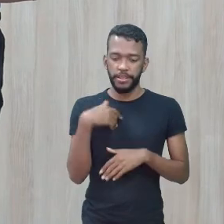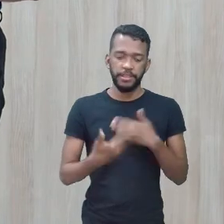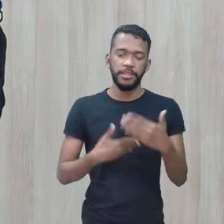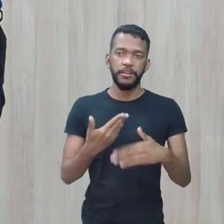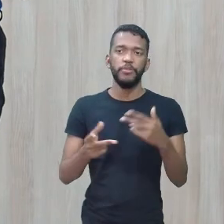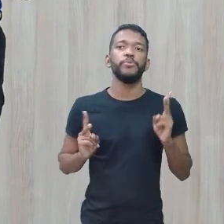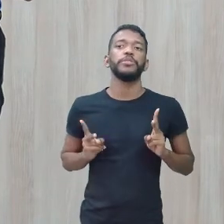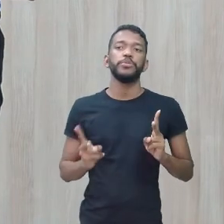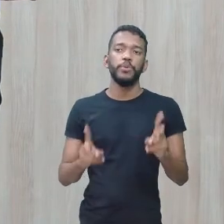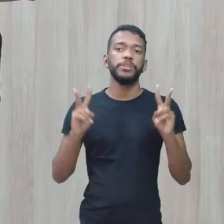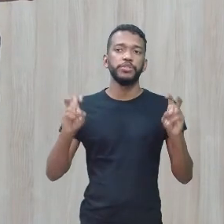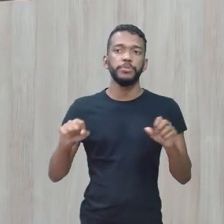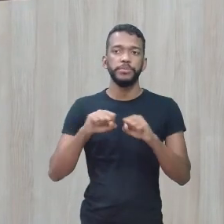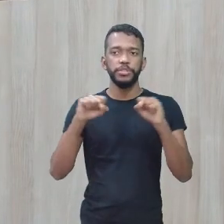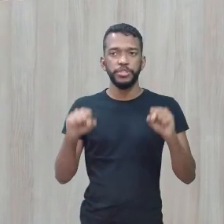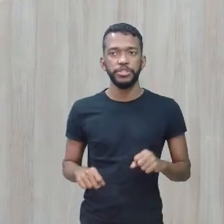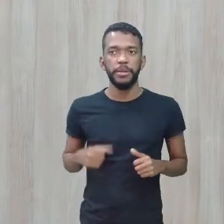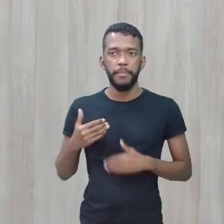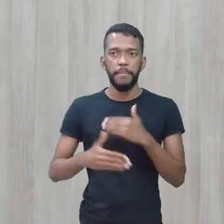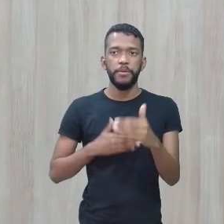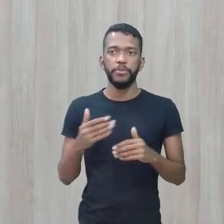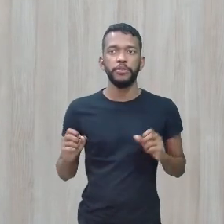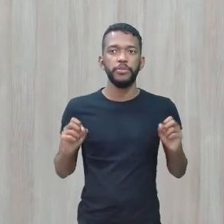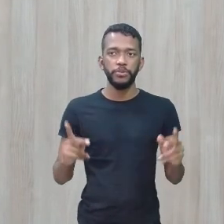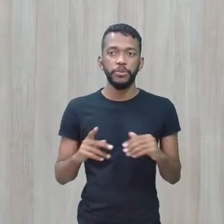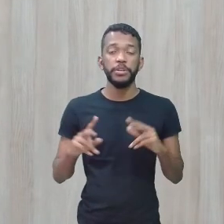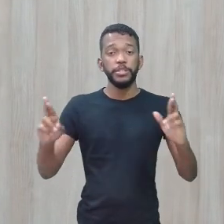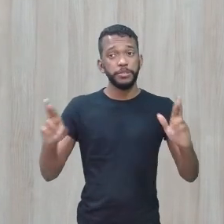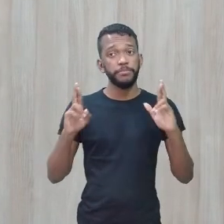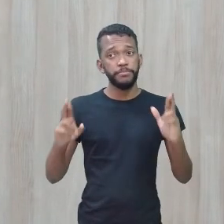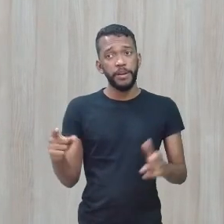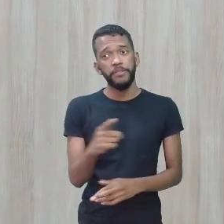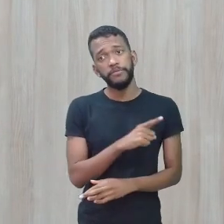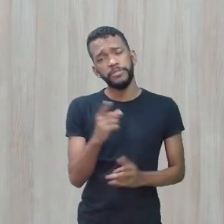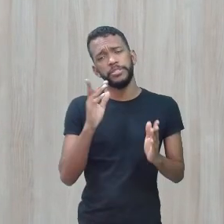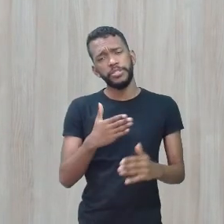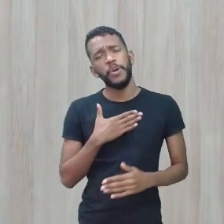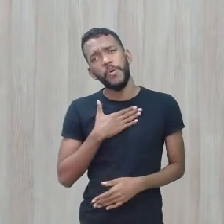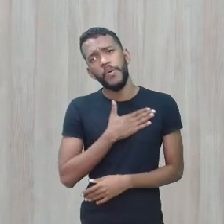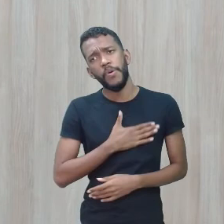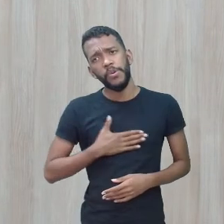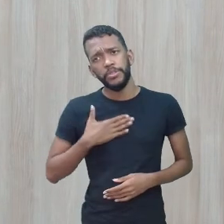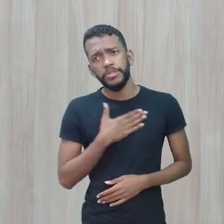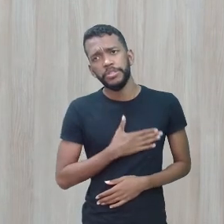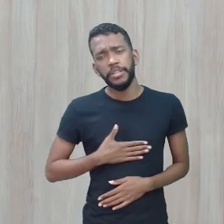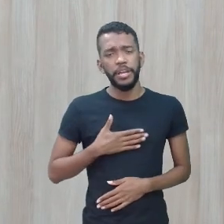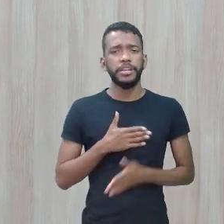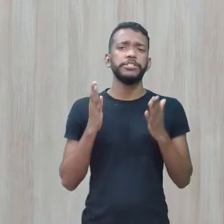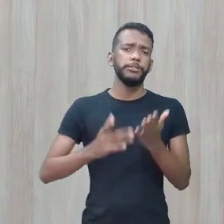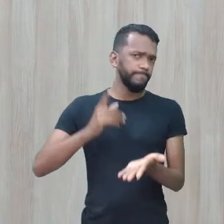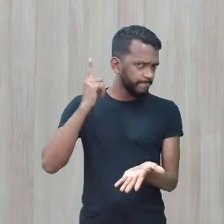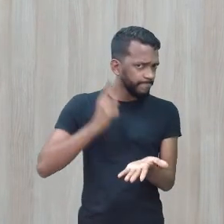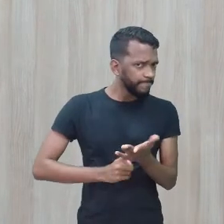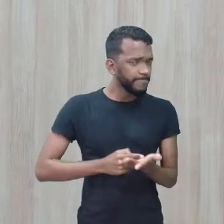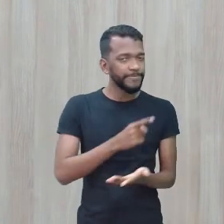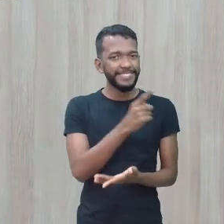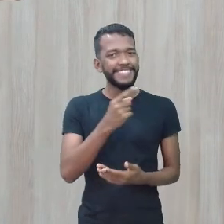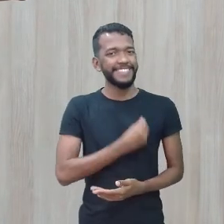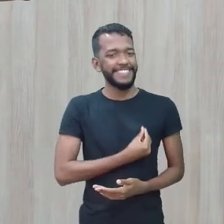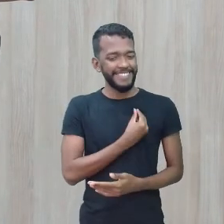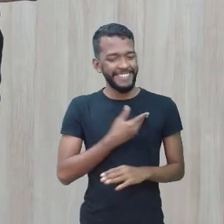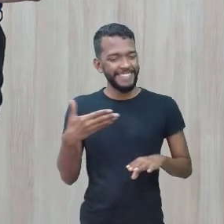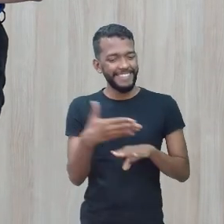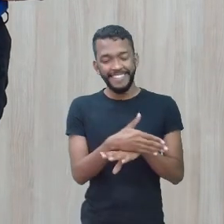continuar sobre o sistema reprodutor. Espero que vocês tenham gostado. Conto sempre com a presença